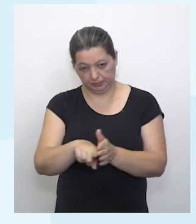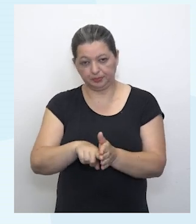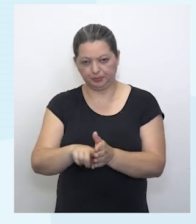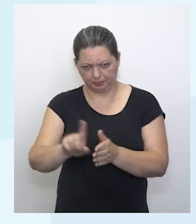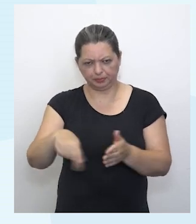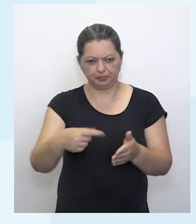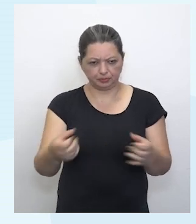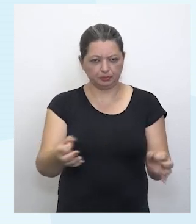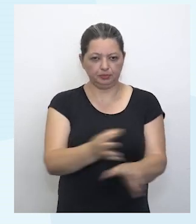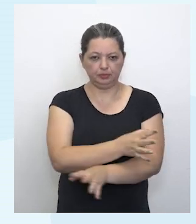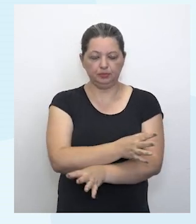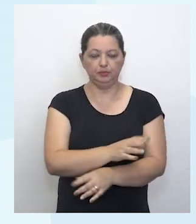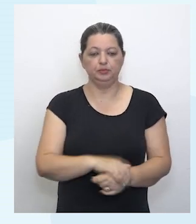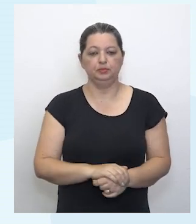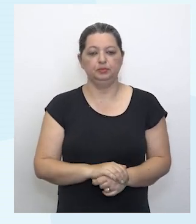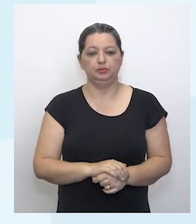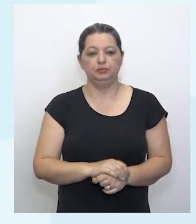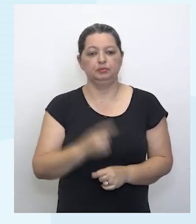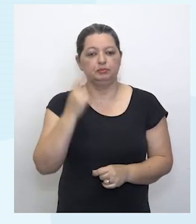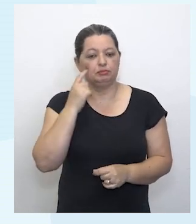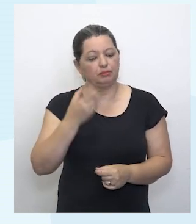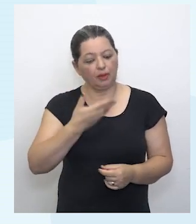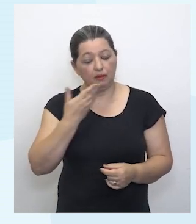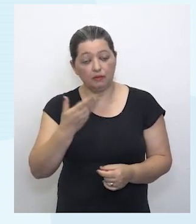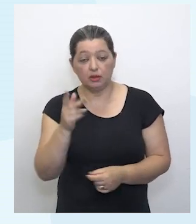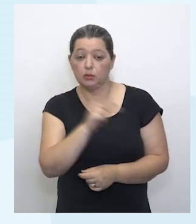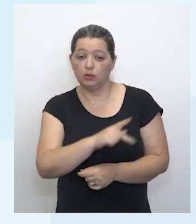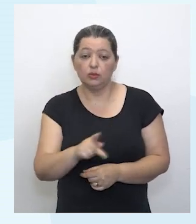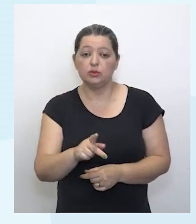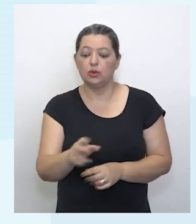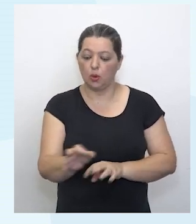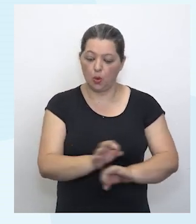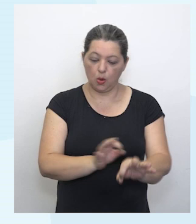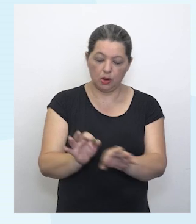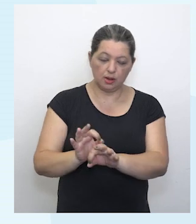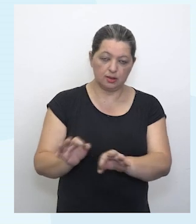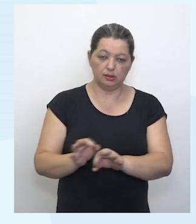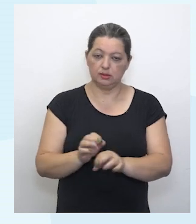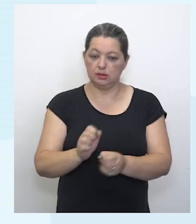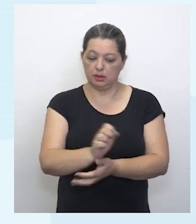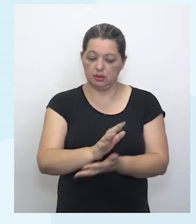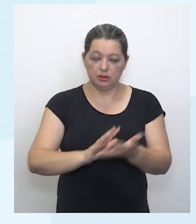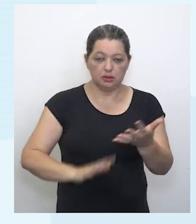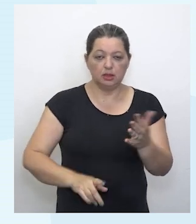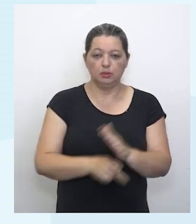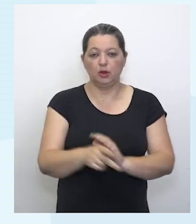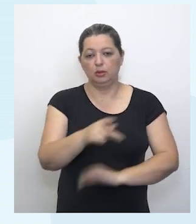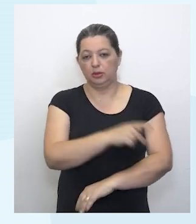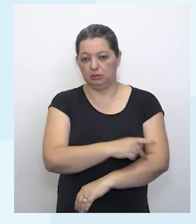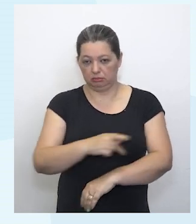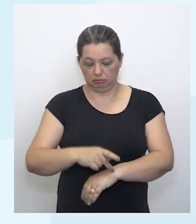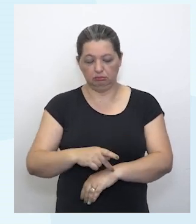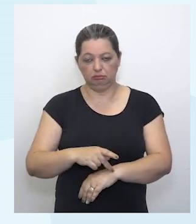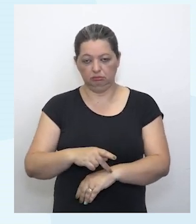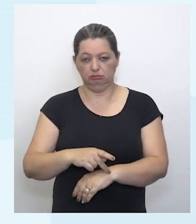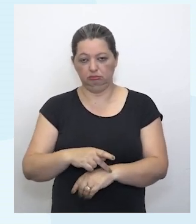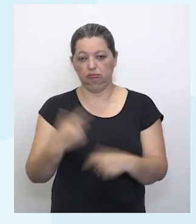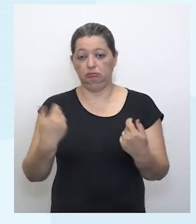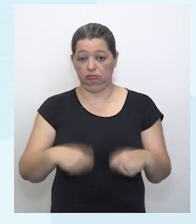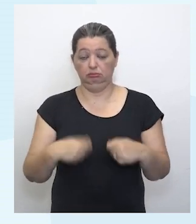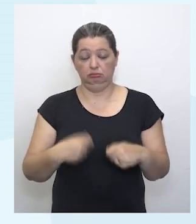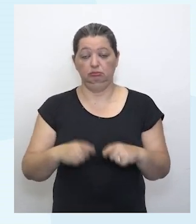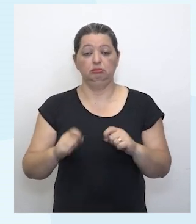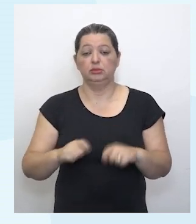feito, fica mais fácil para o professor planejar as atividades pedagógicas necessárias para que esse